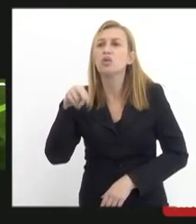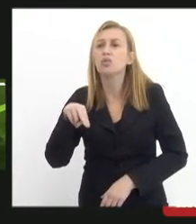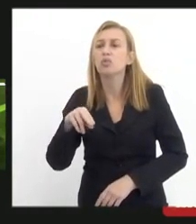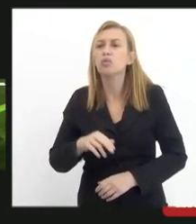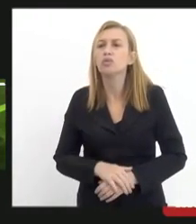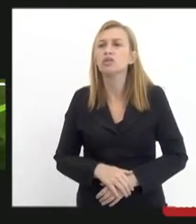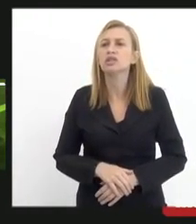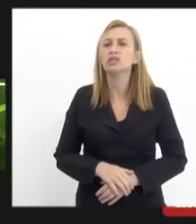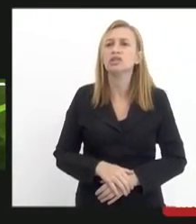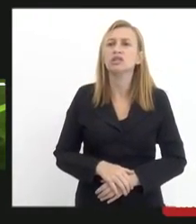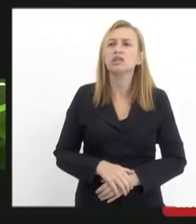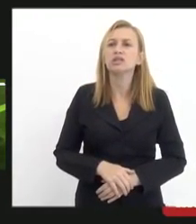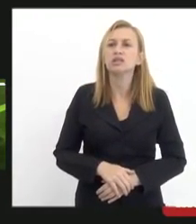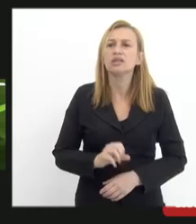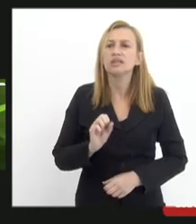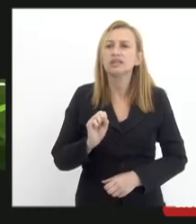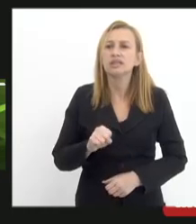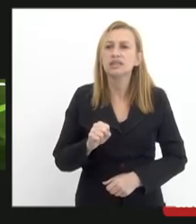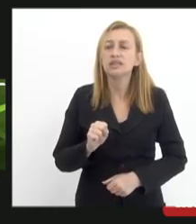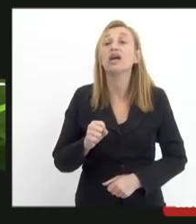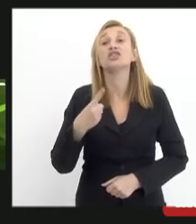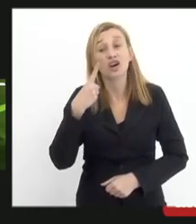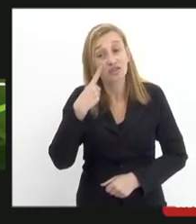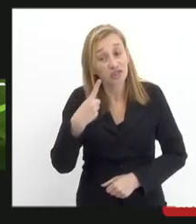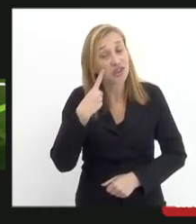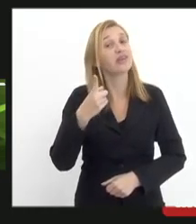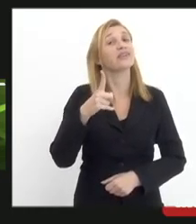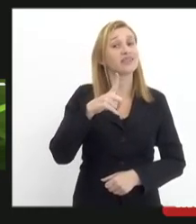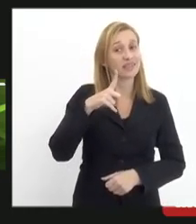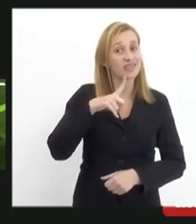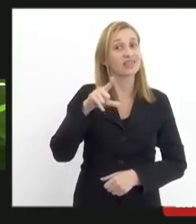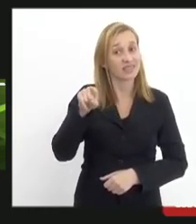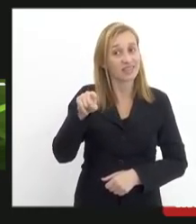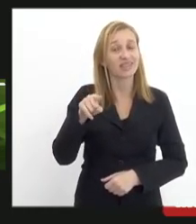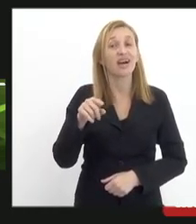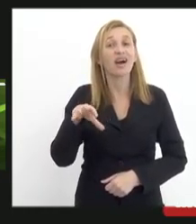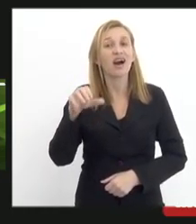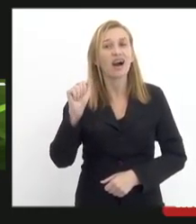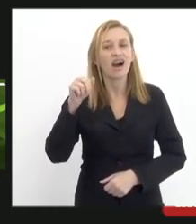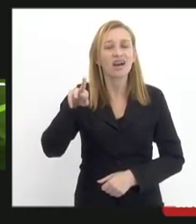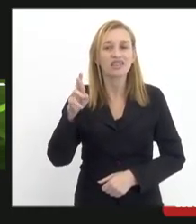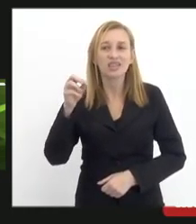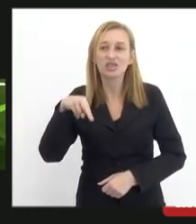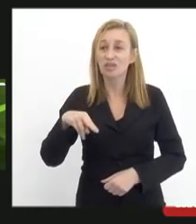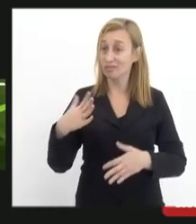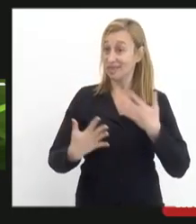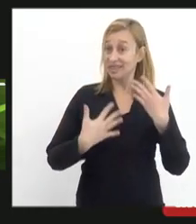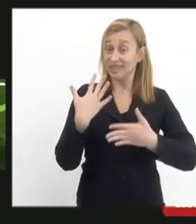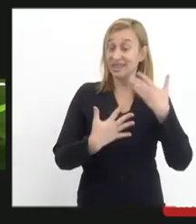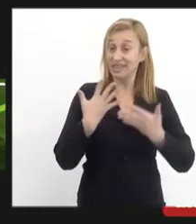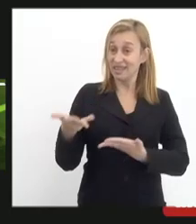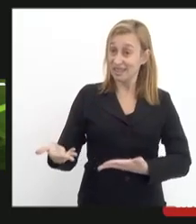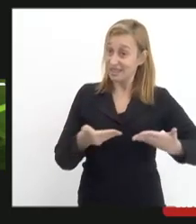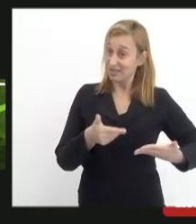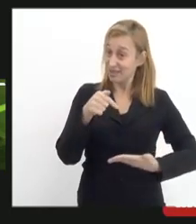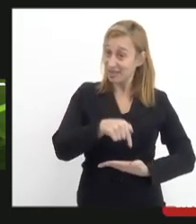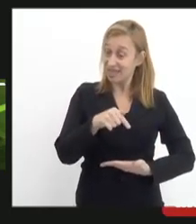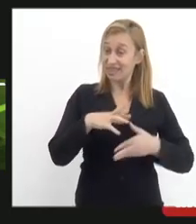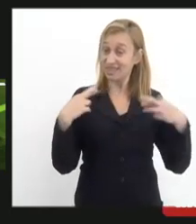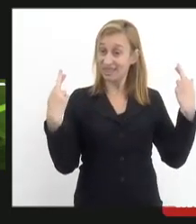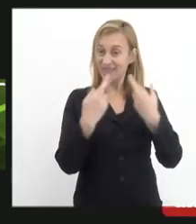Anderson? Se você está. Então, eu já vi que está presente. Ô, Anderson, é um prazer enorme receber você aqui na